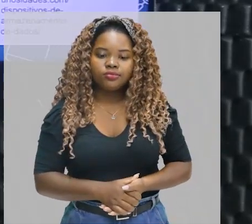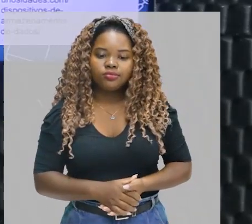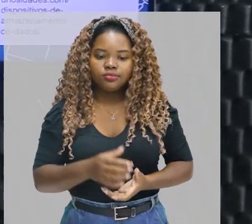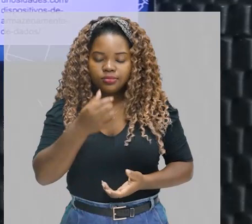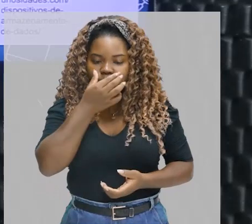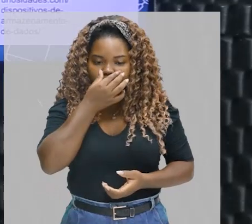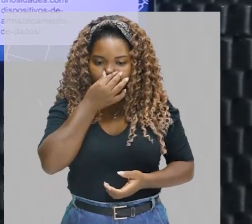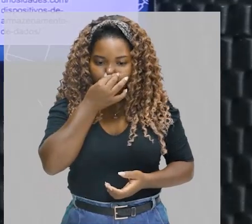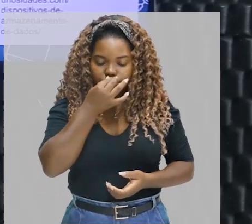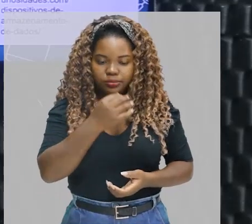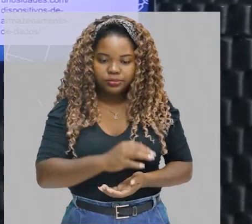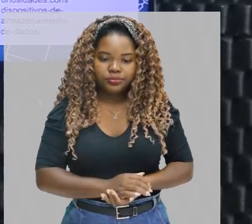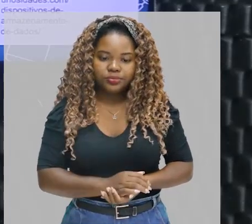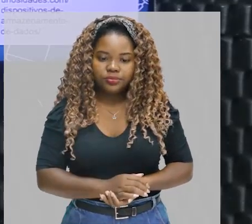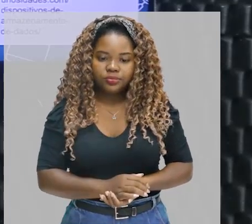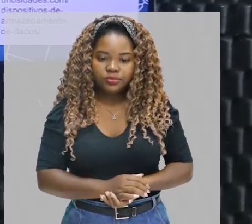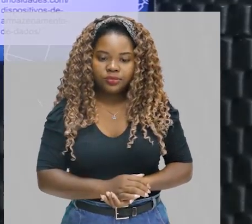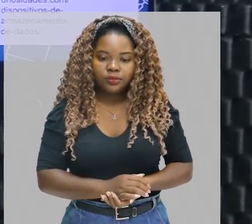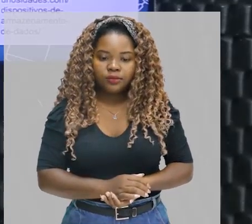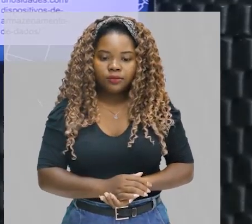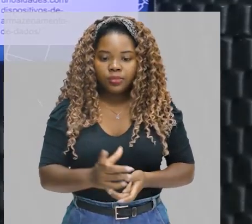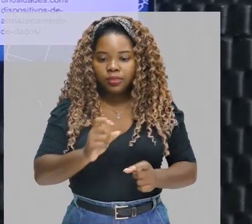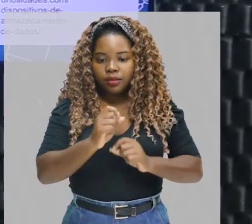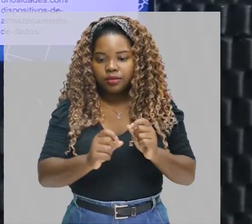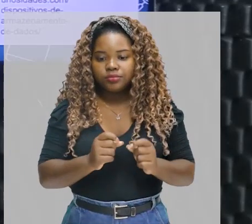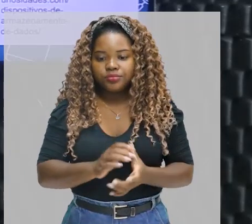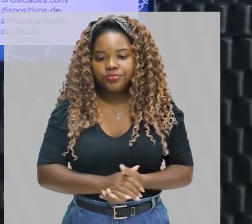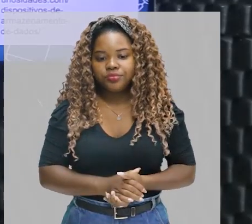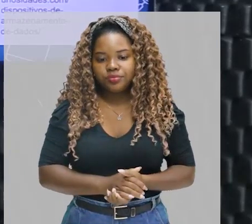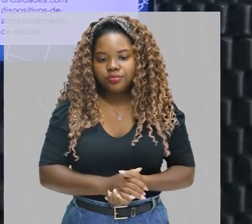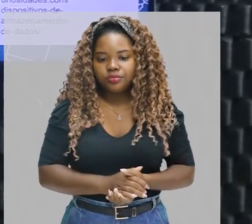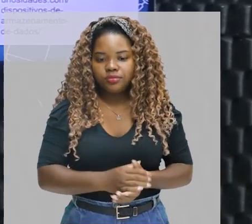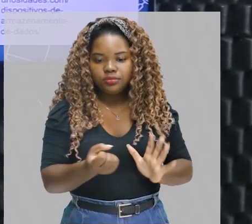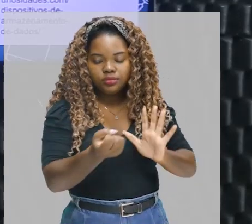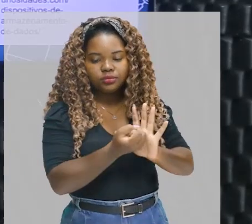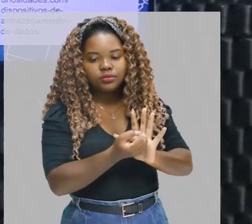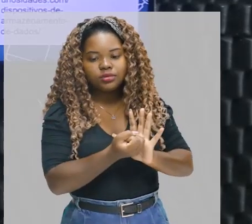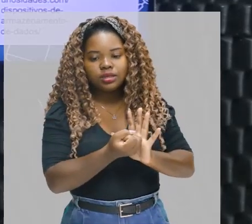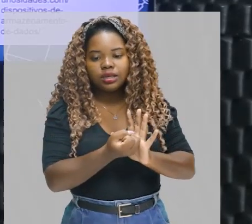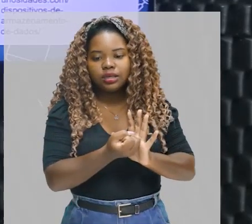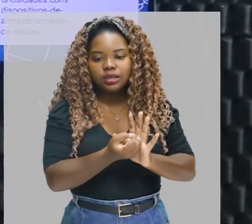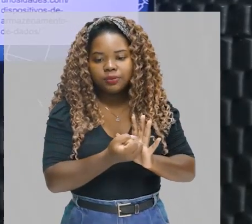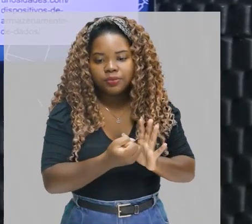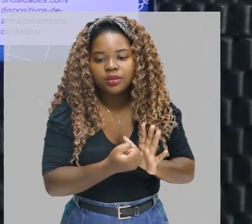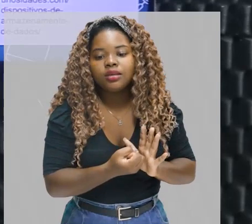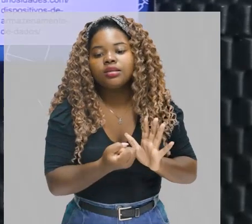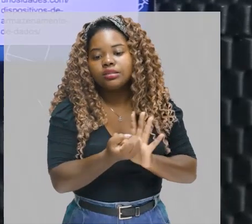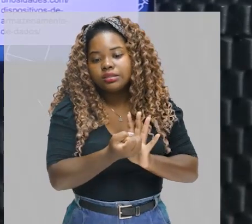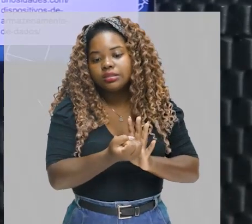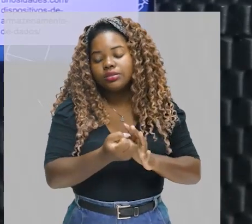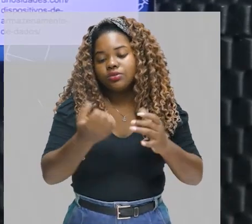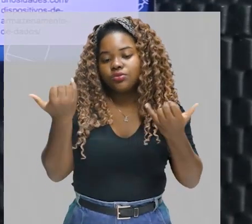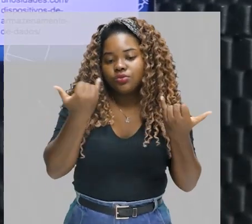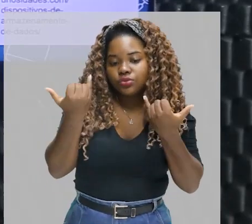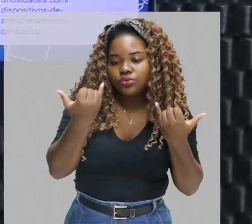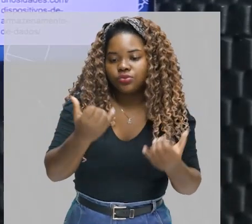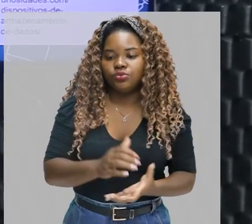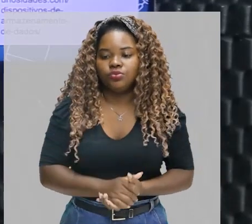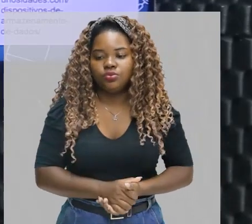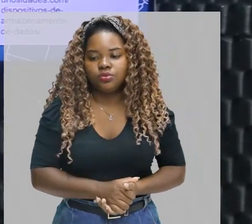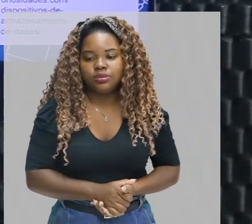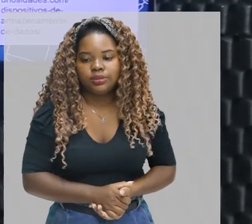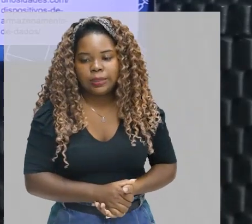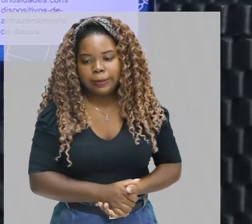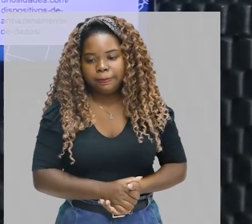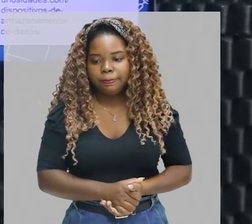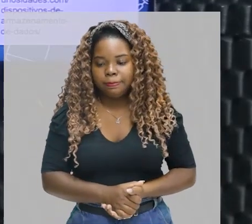Bom, no caso dos sons, os primeiros registros foram, né, as pautas musicais para a execução. Certo? O